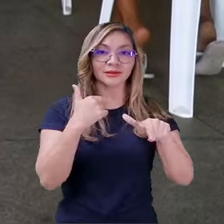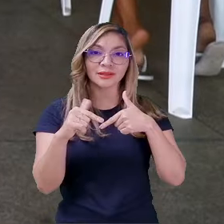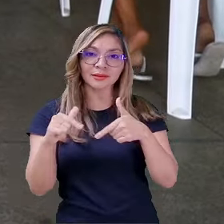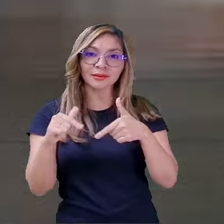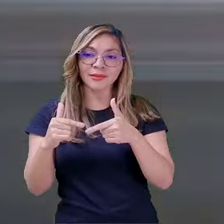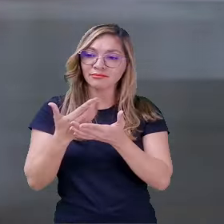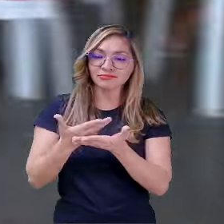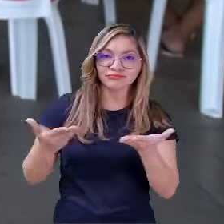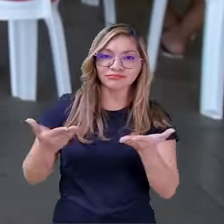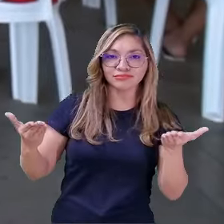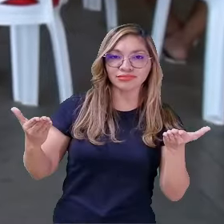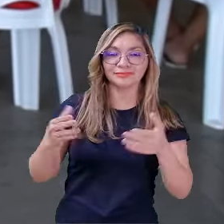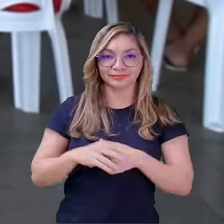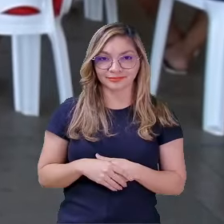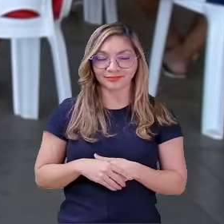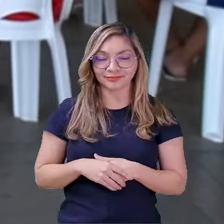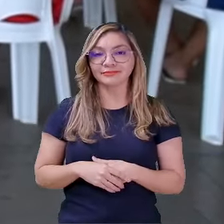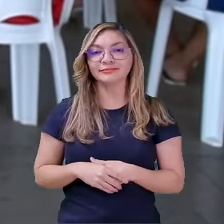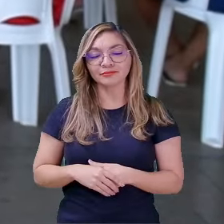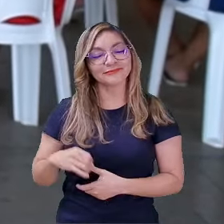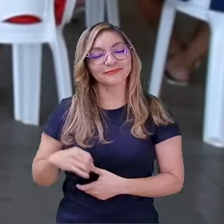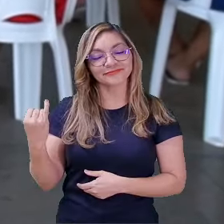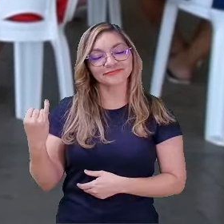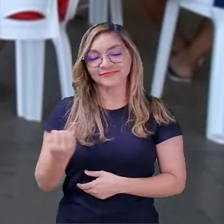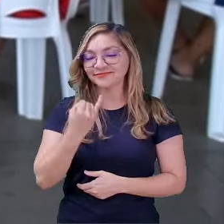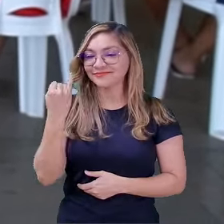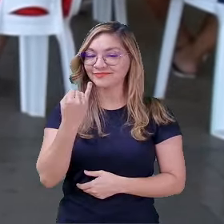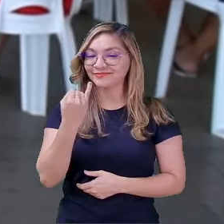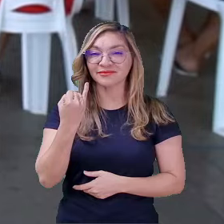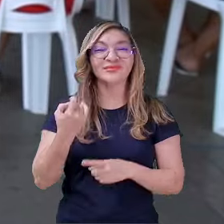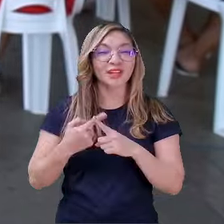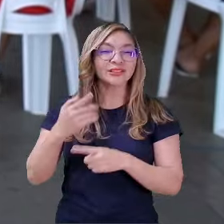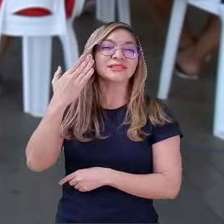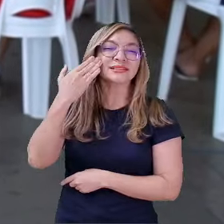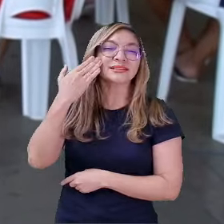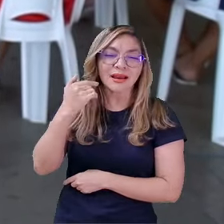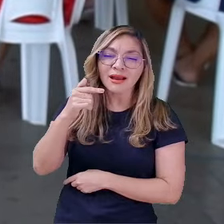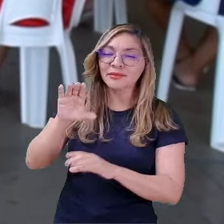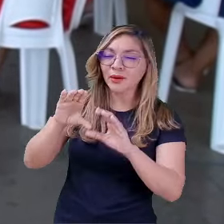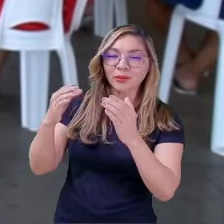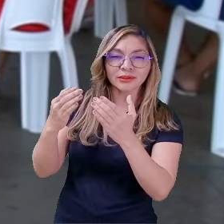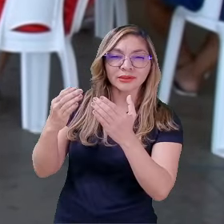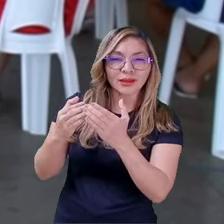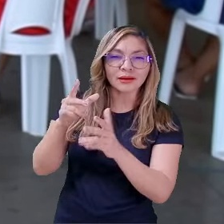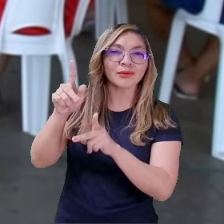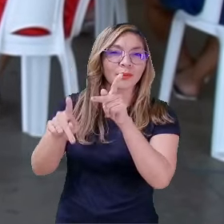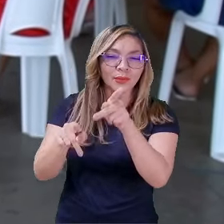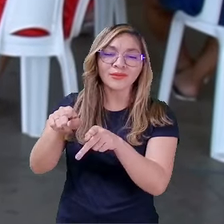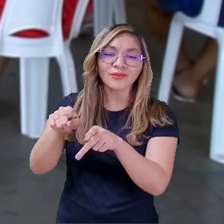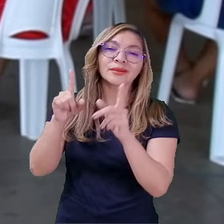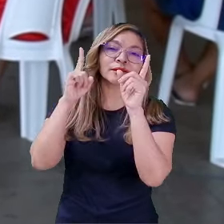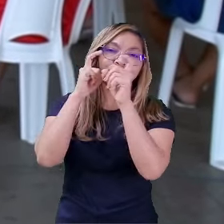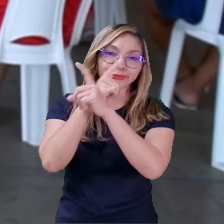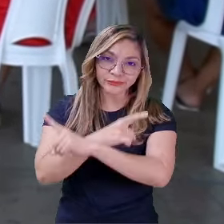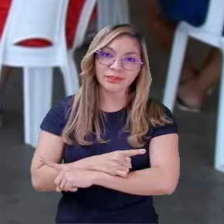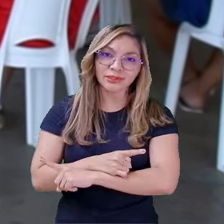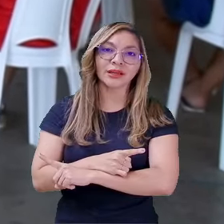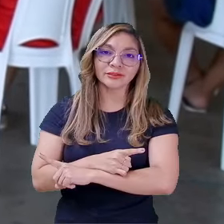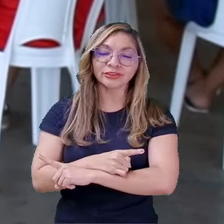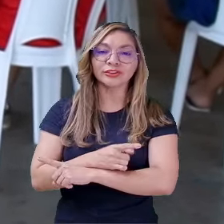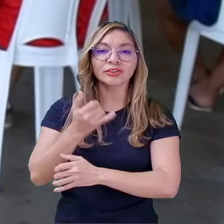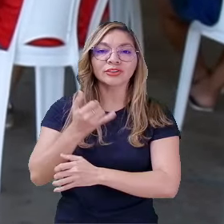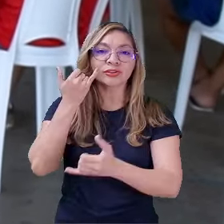do povoado. Grande importância, porque a gente sabe que a comunidade, a população, eles têm dificuldade de ter acesso, né,